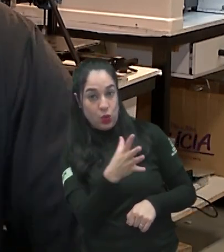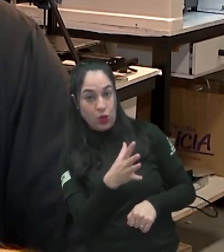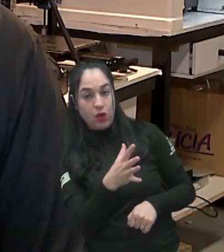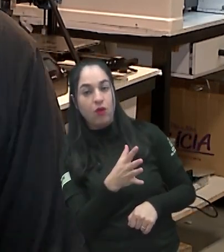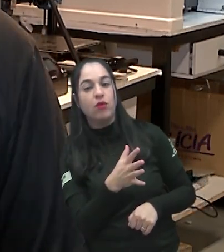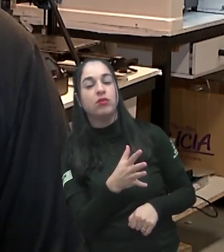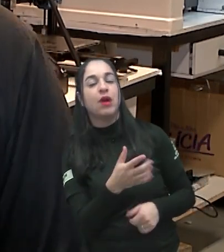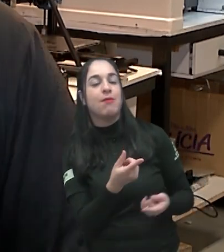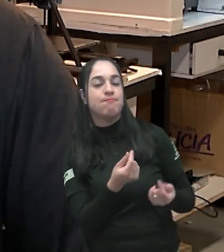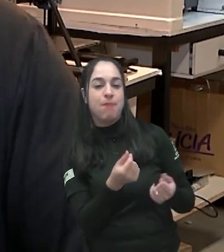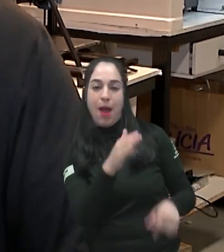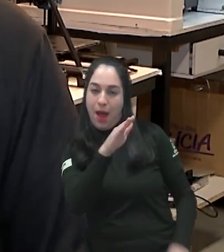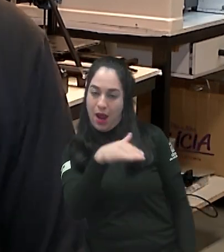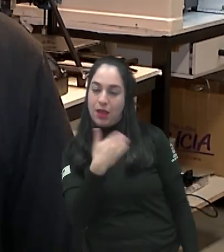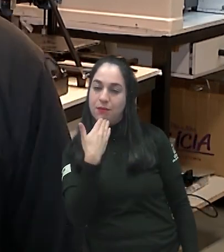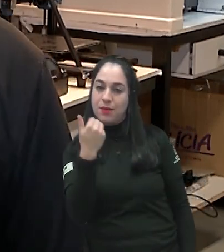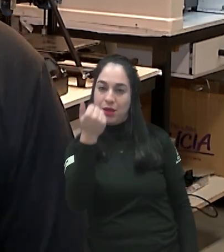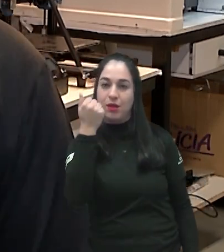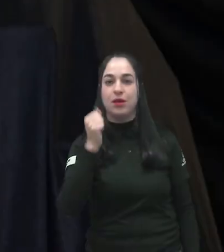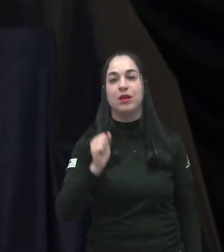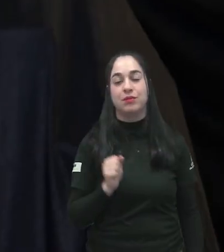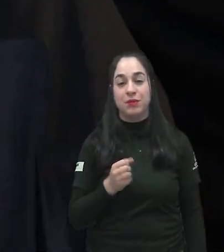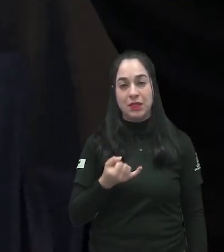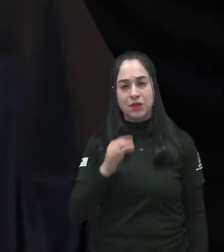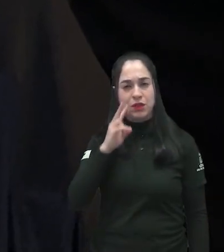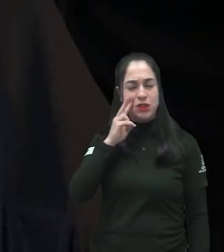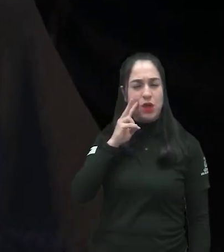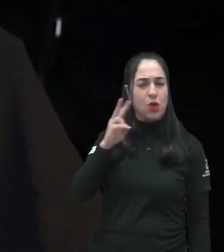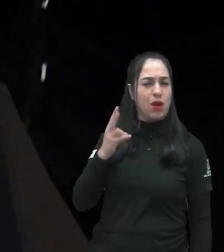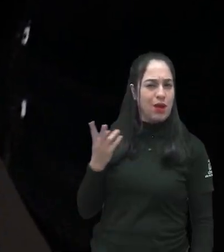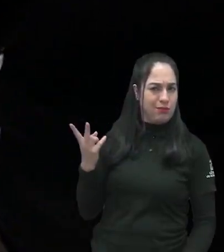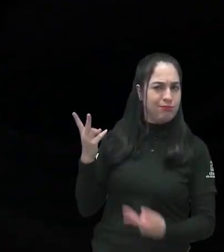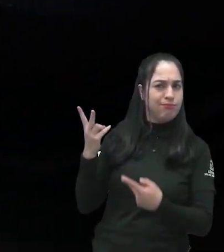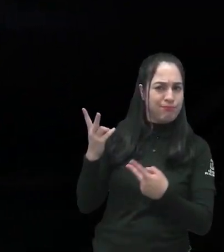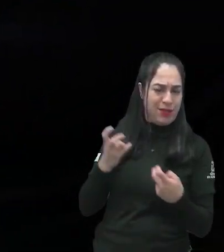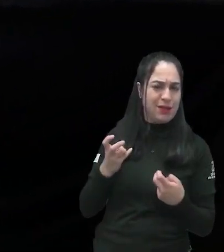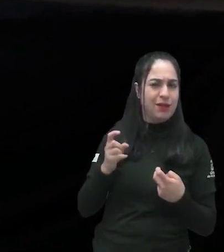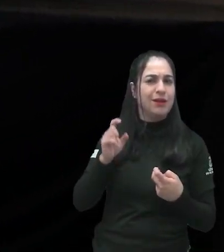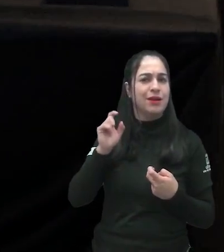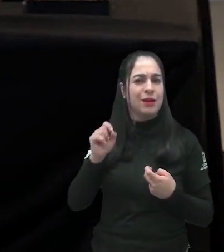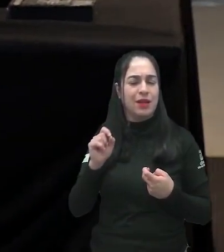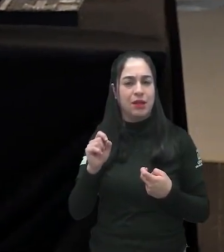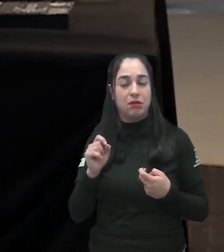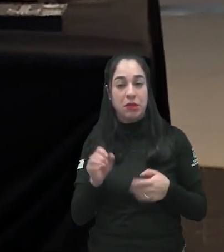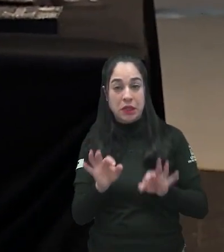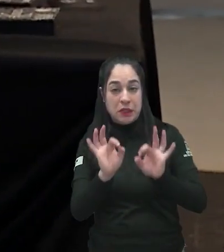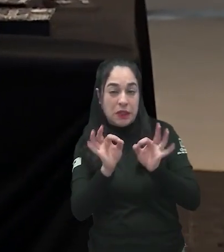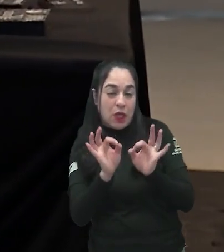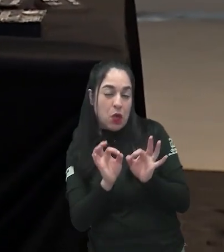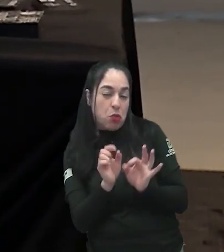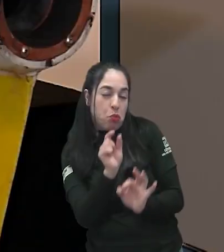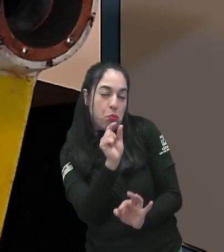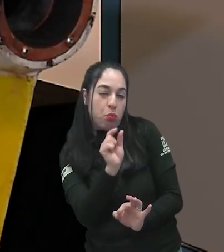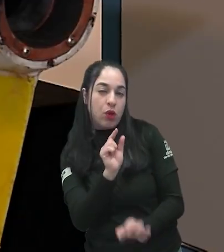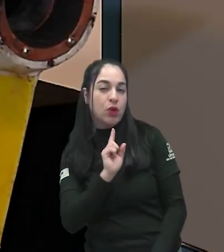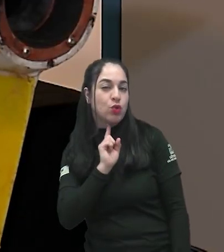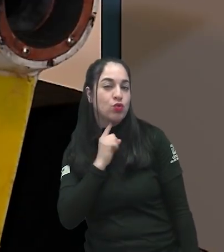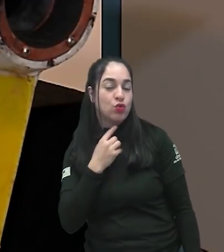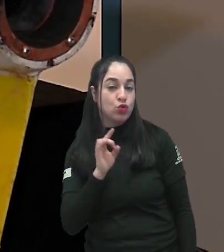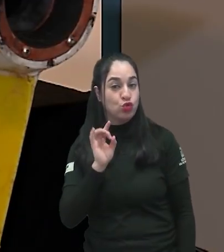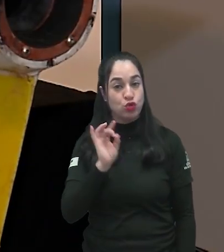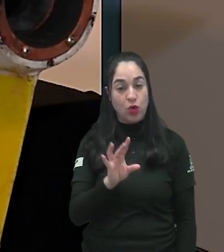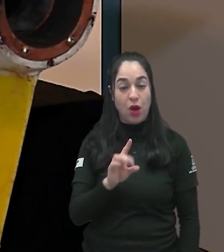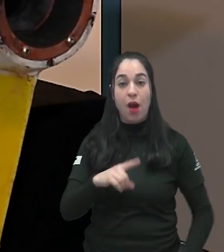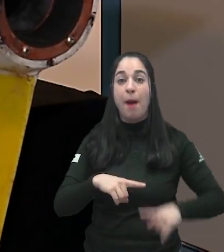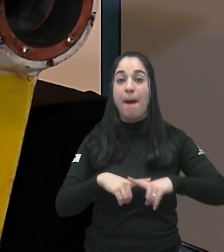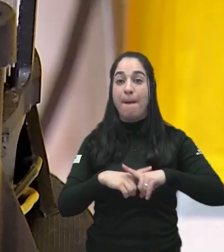pode proporcionar um custo-benefício melhor. E se você olhar bem para o Perseu, vai notar que ele quase não tem marcas. Uma sujeirinha de